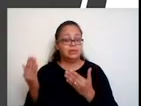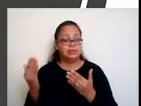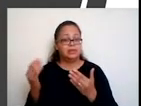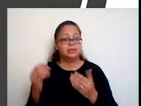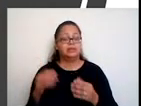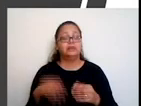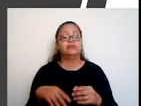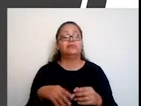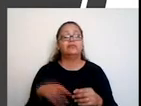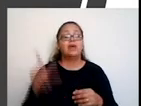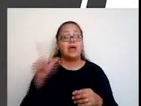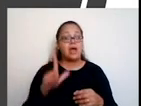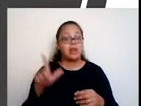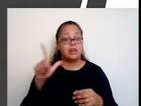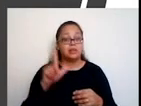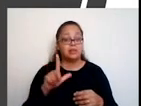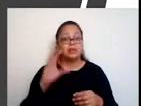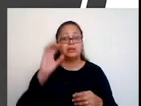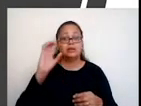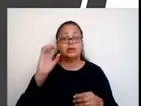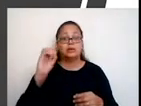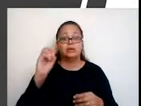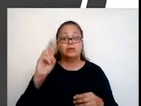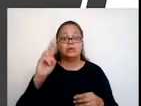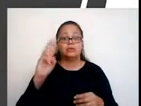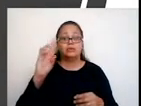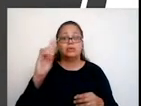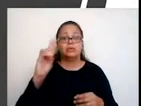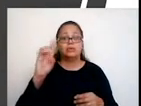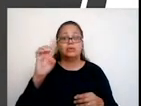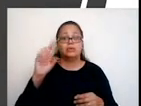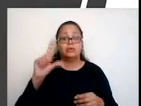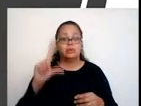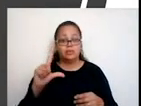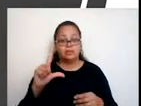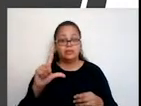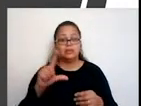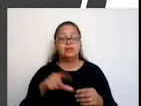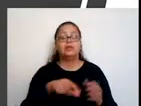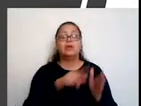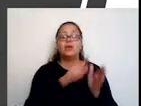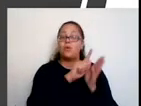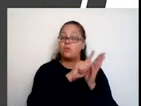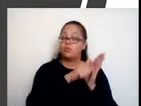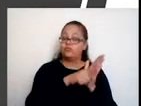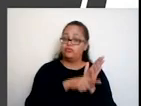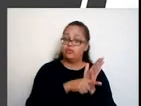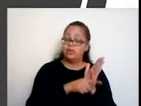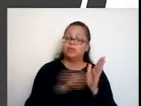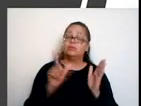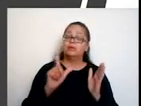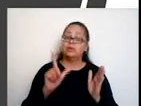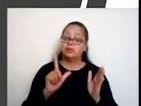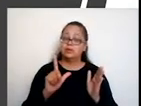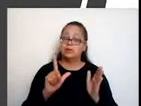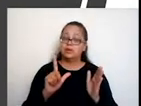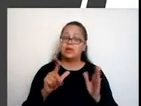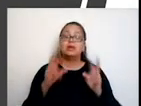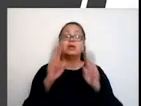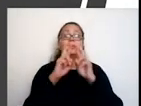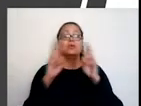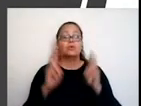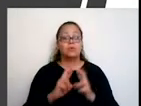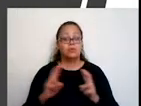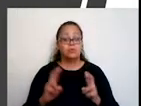A literatura de cordel é um gênero literário escrito em versos frequentemente